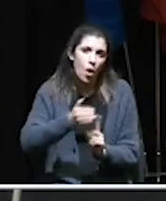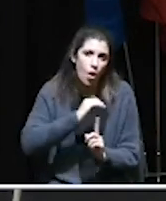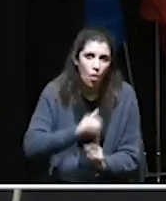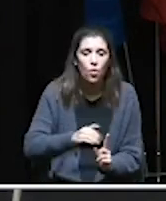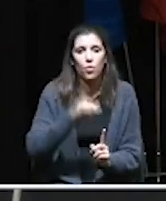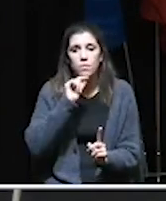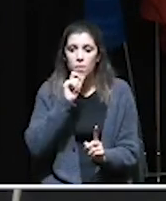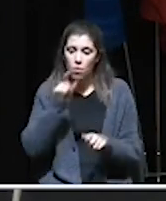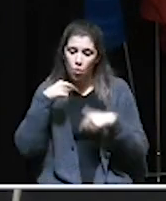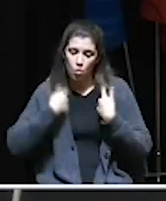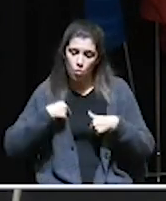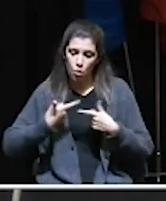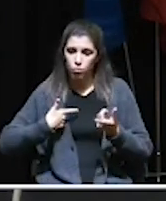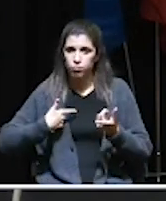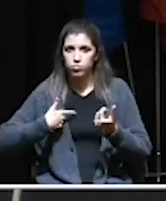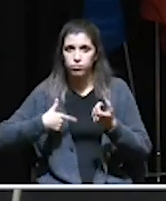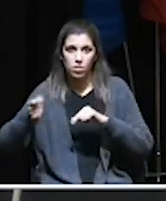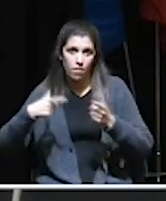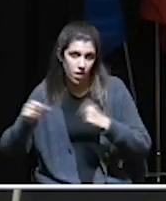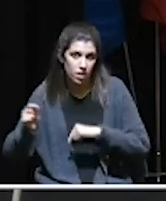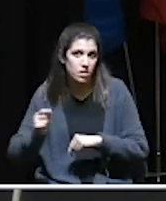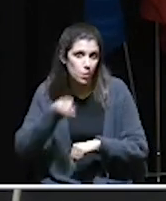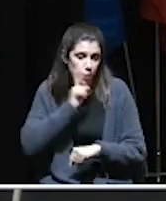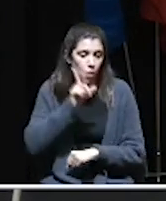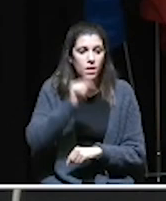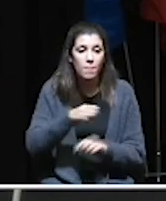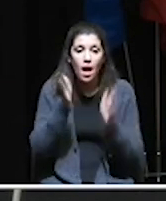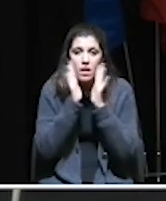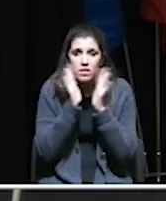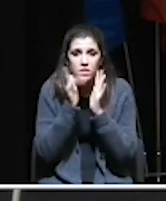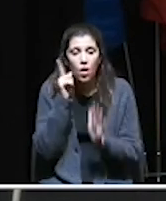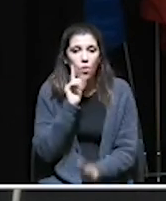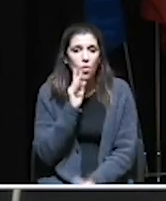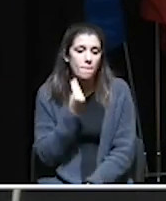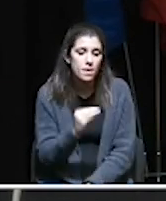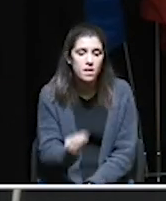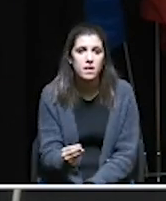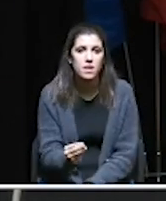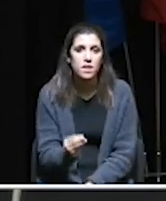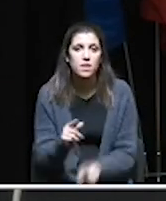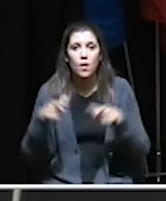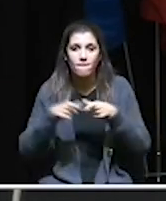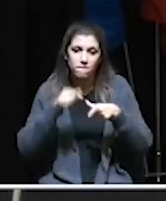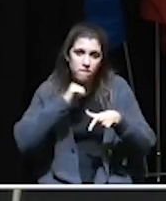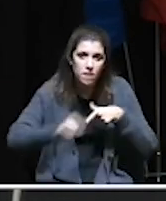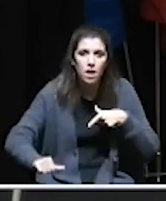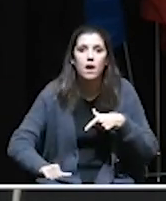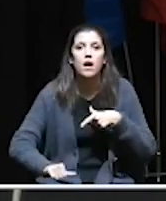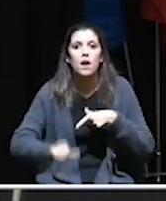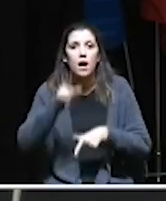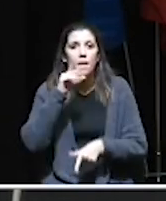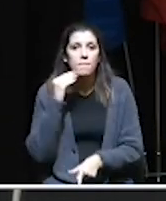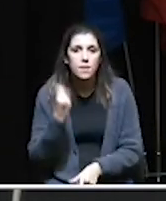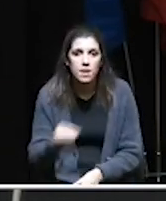redes de pornografia. Temos também de dar ainda uma especial atenção a todas as meninas que são vítimas de mutilação genital,